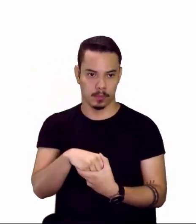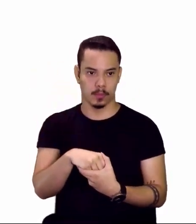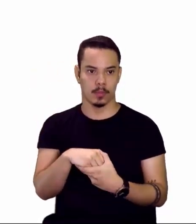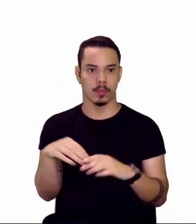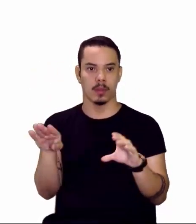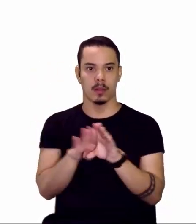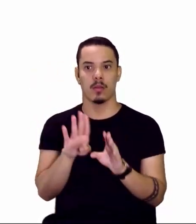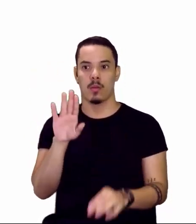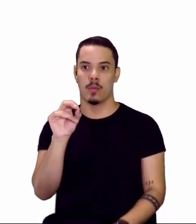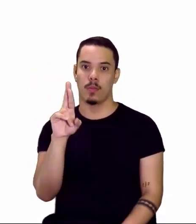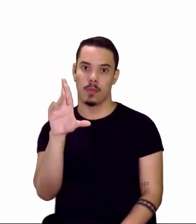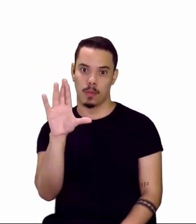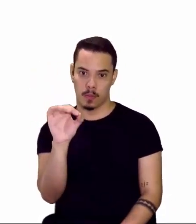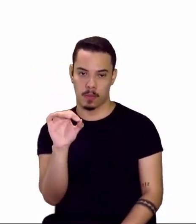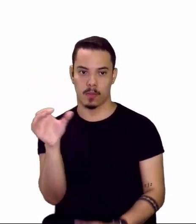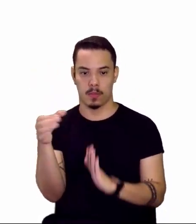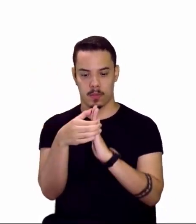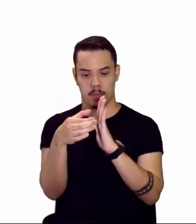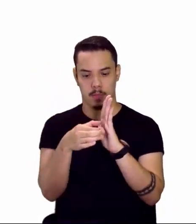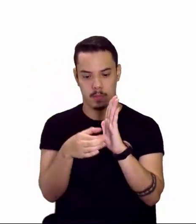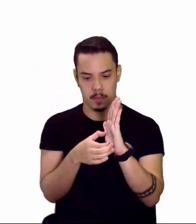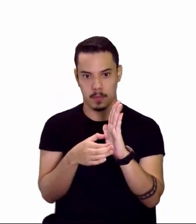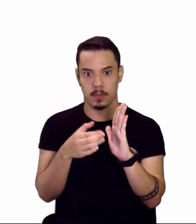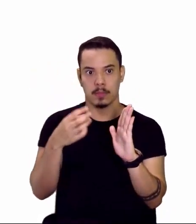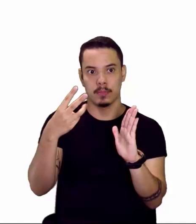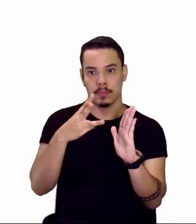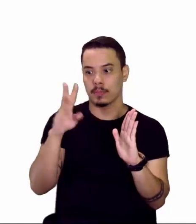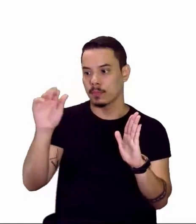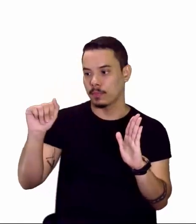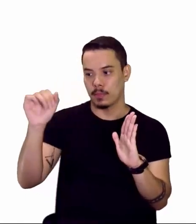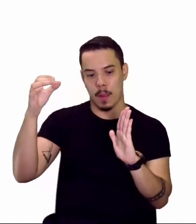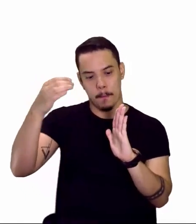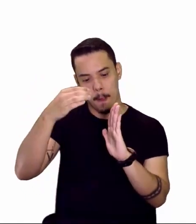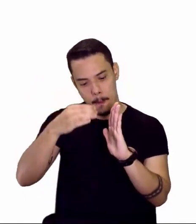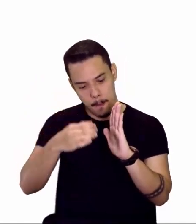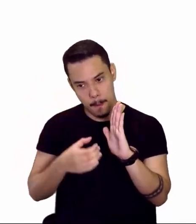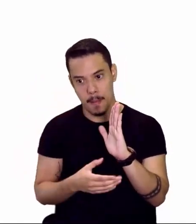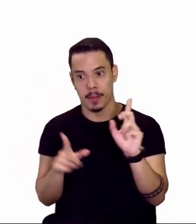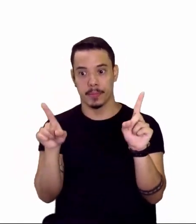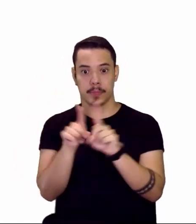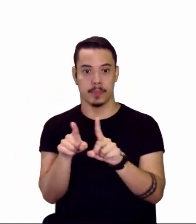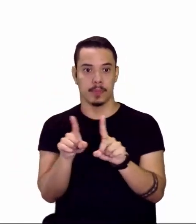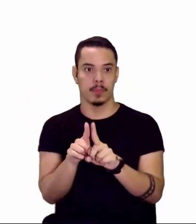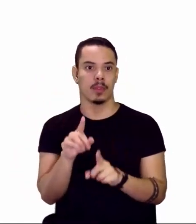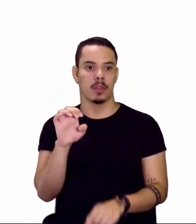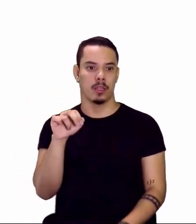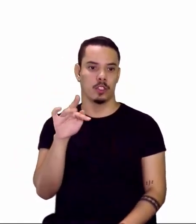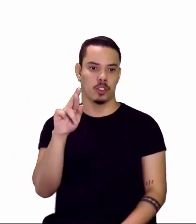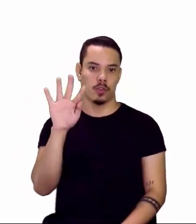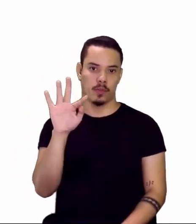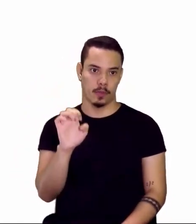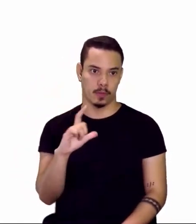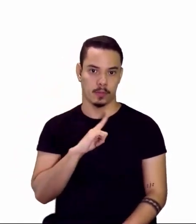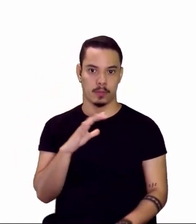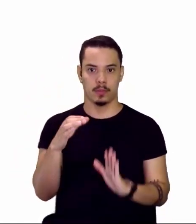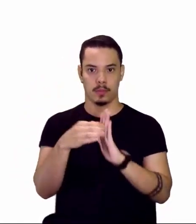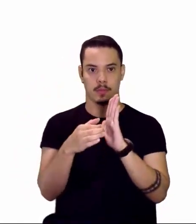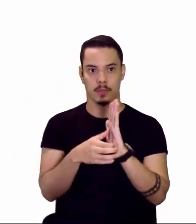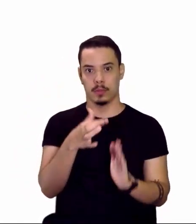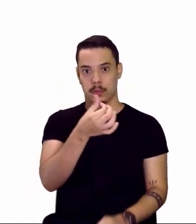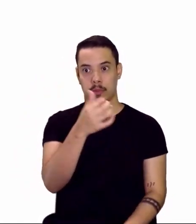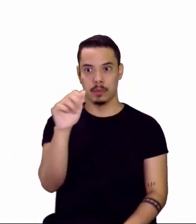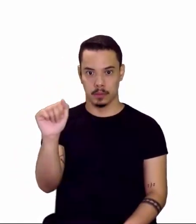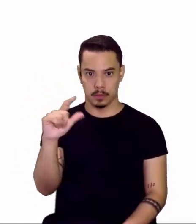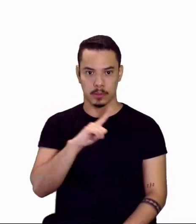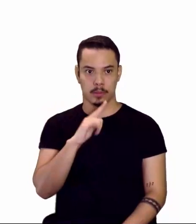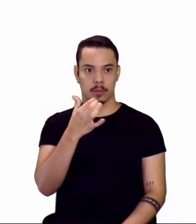O boro, da família 3A, tem 3 elétrons na última camada, e o enxofre é da família 6A, que